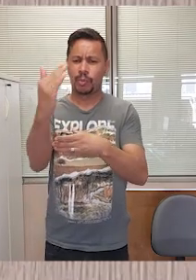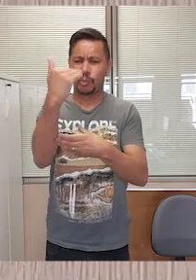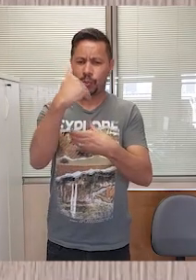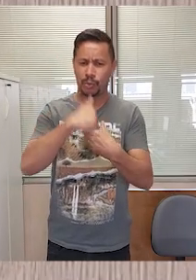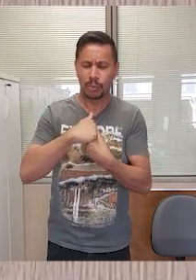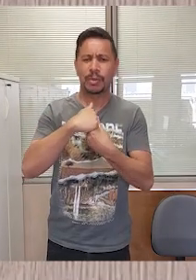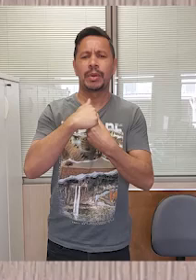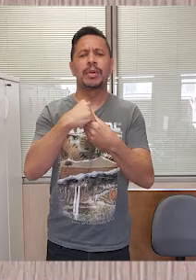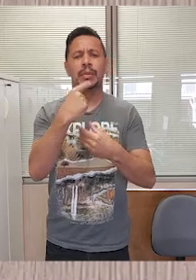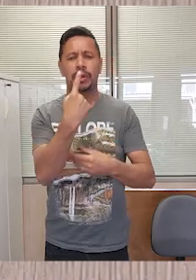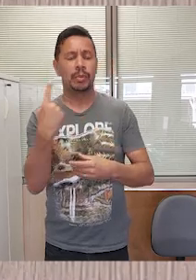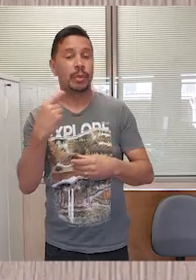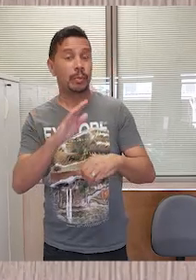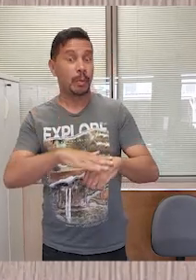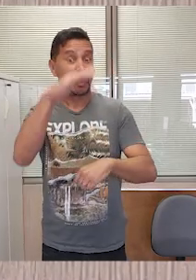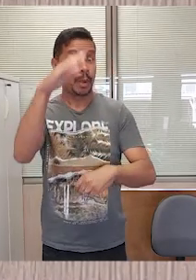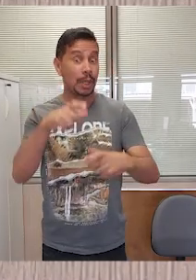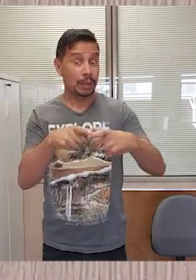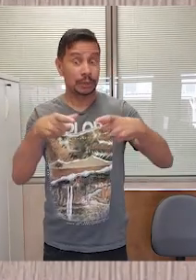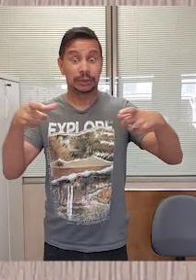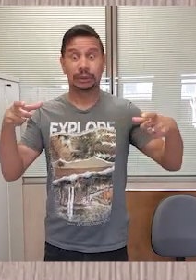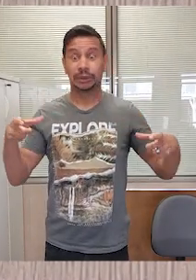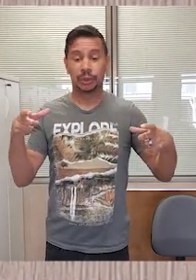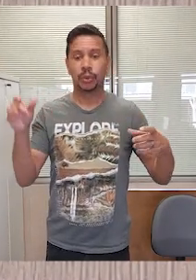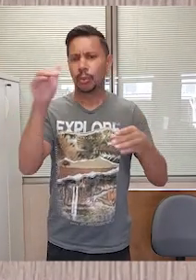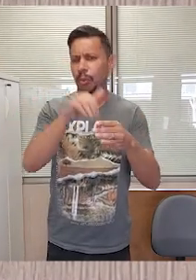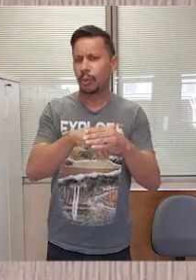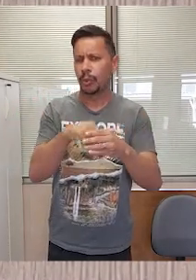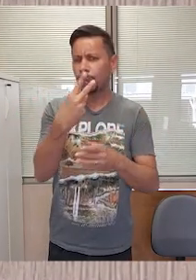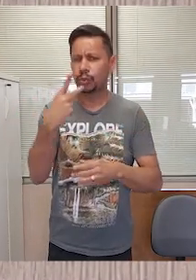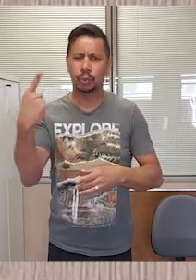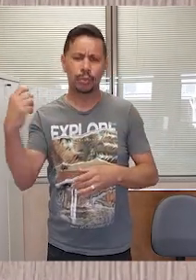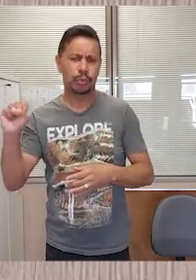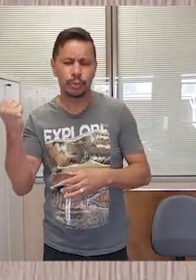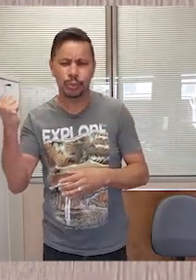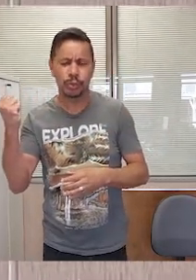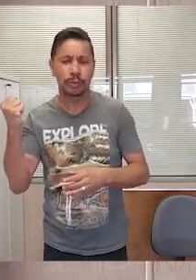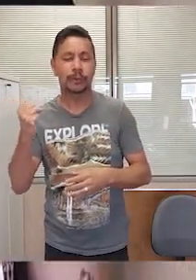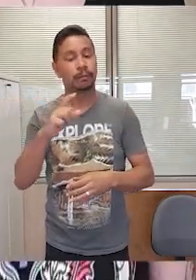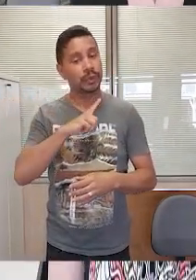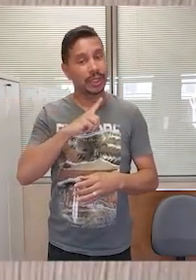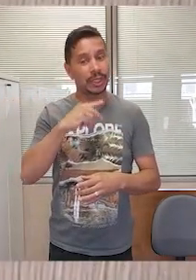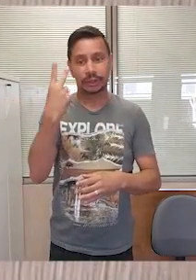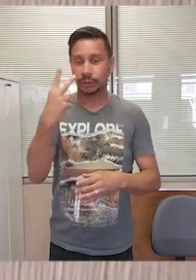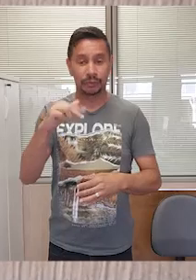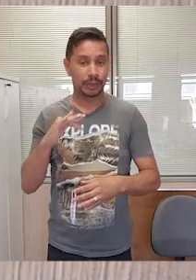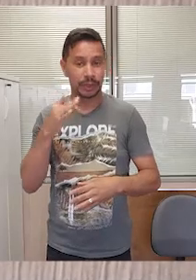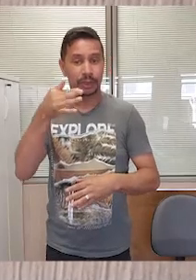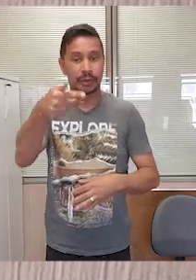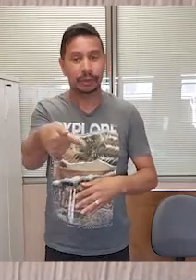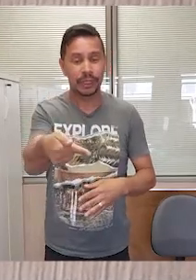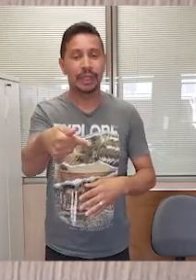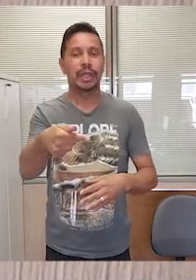assédio eleitoral, um registro 1.600% maior do que das eleições de 2018. E na segunda-feira,